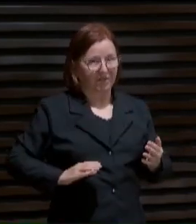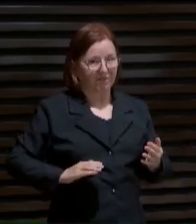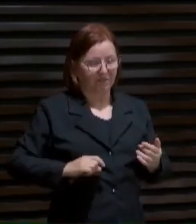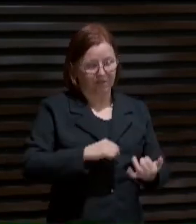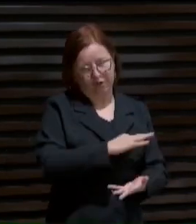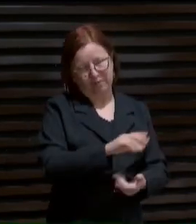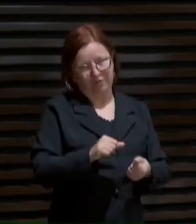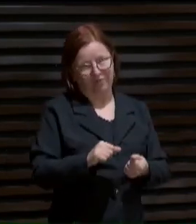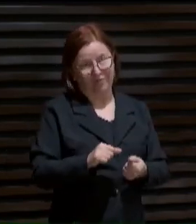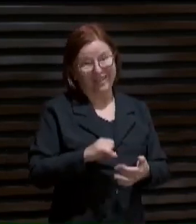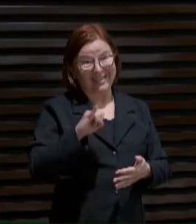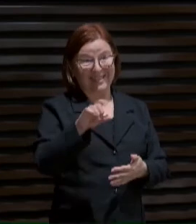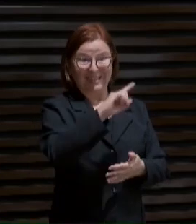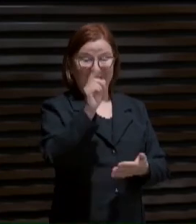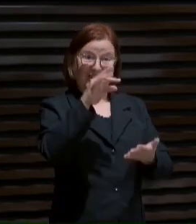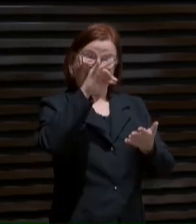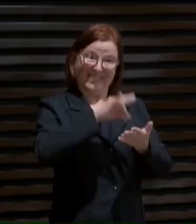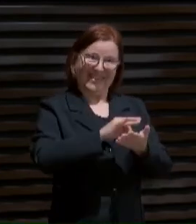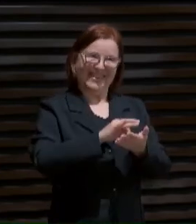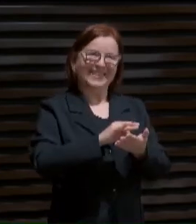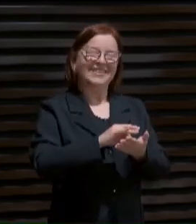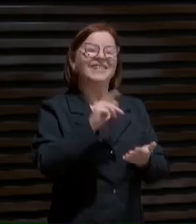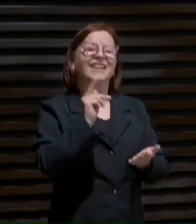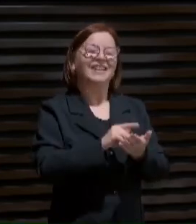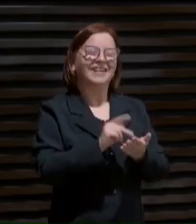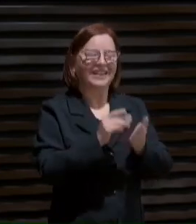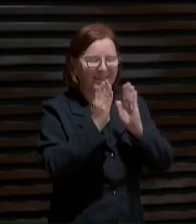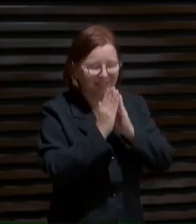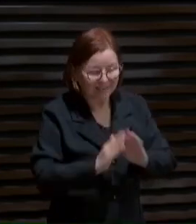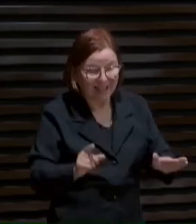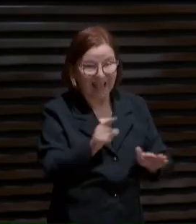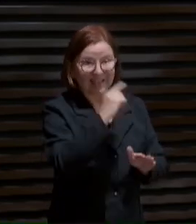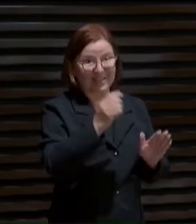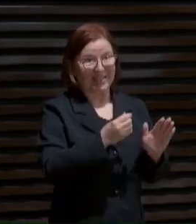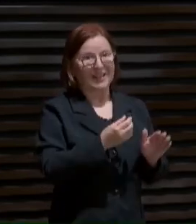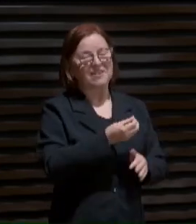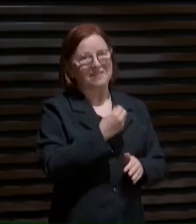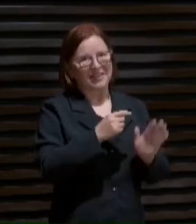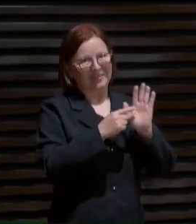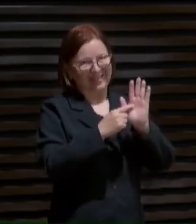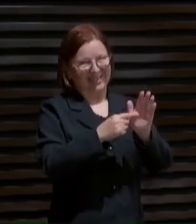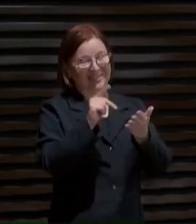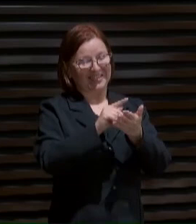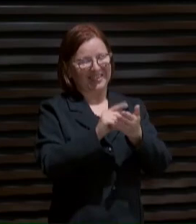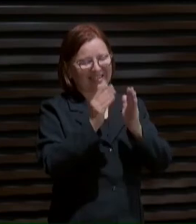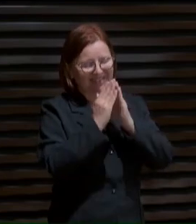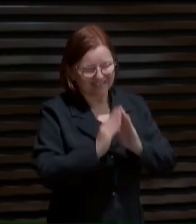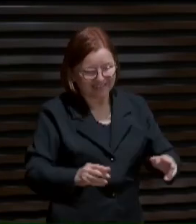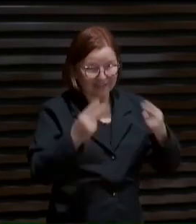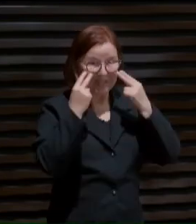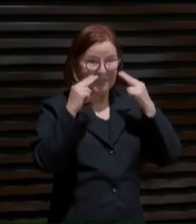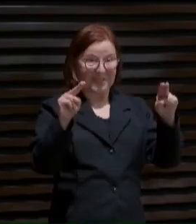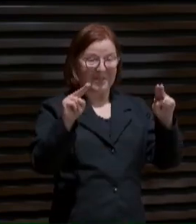fato verdadeiros adoradores a nossa vida expressar a uma verdadeira adoração um testemunho vivo de Cristo em nós em